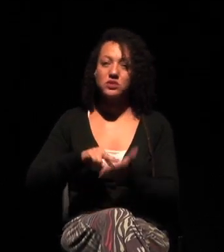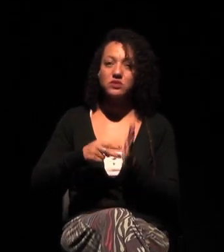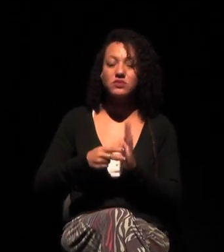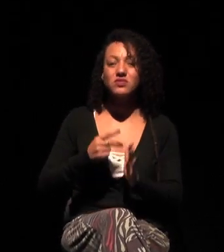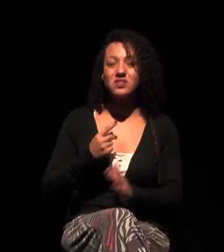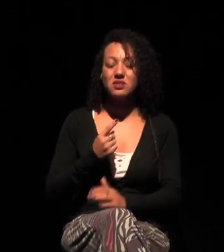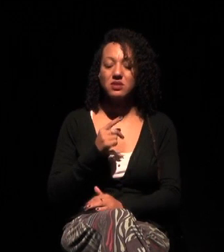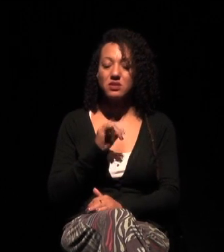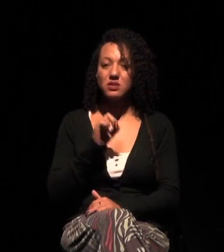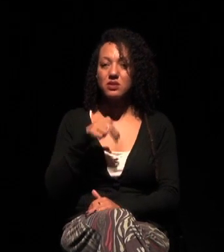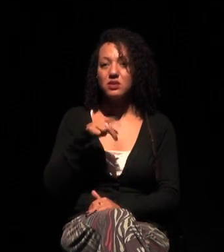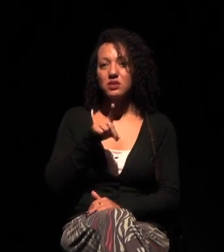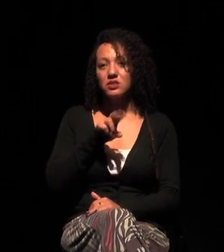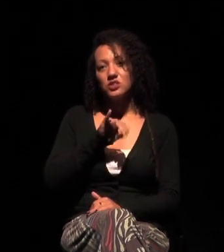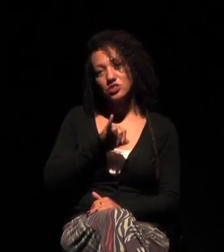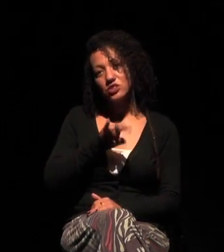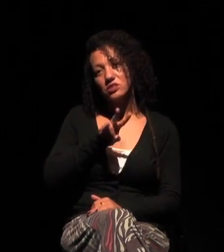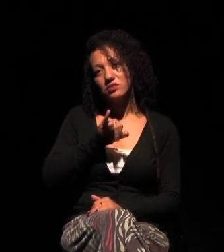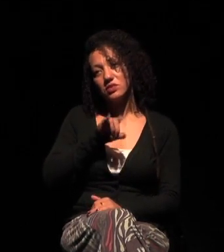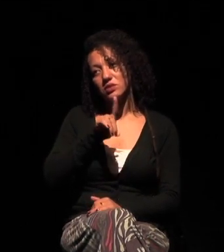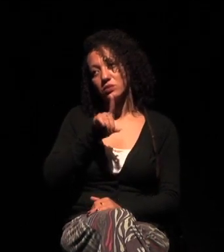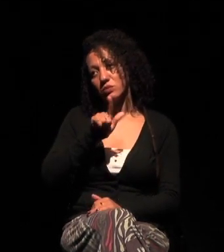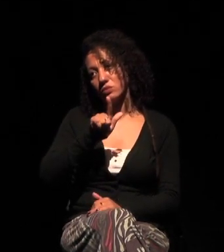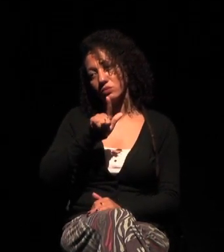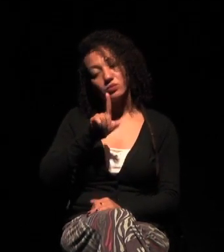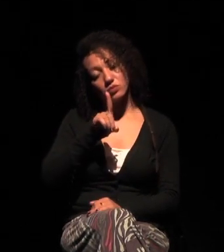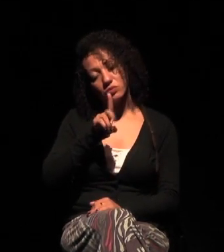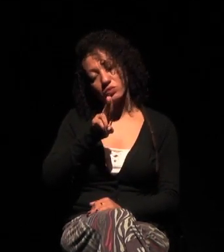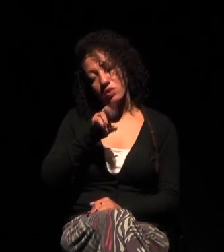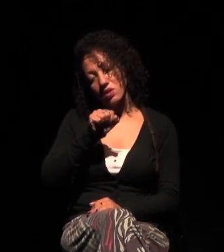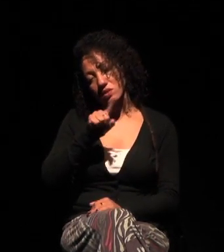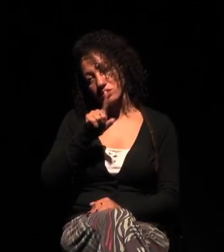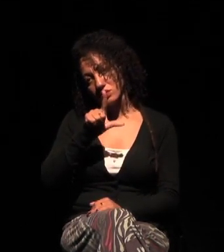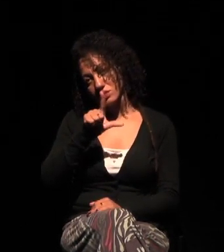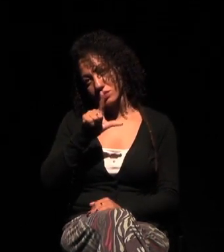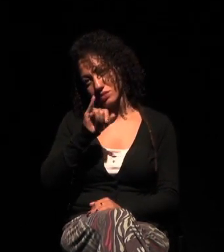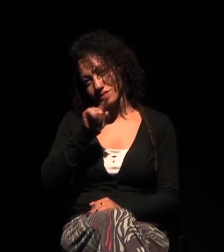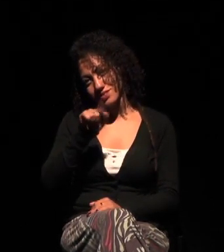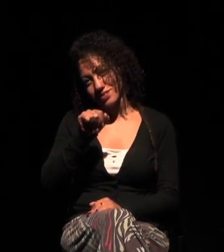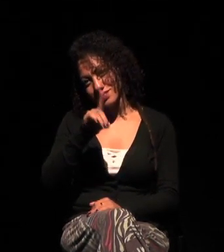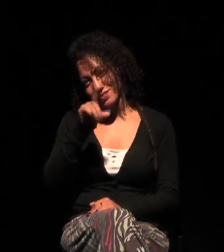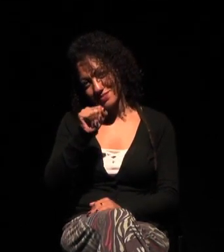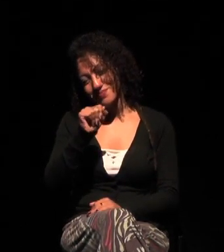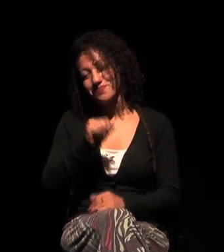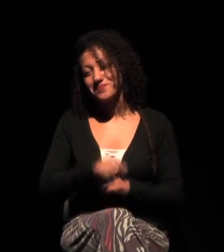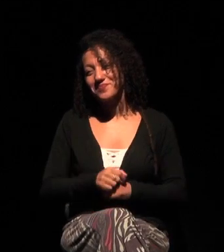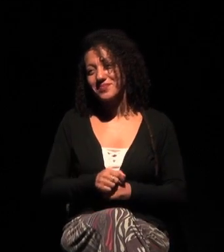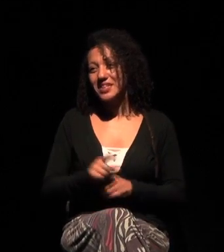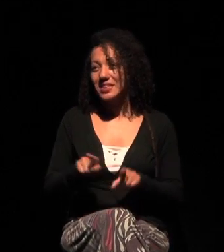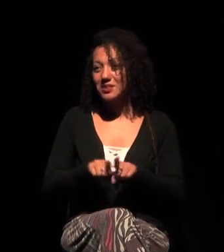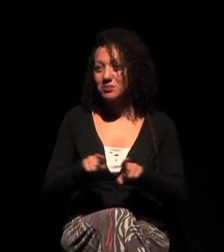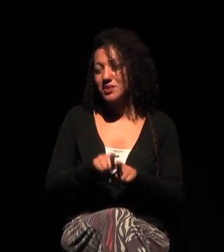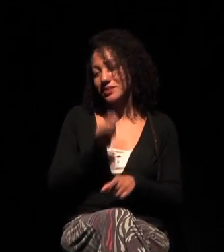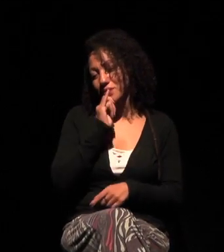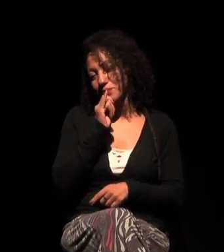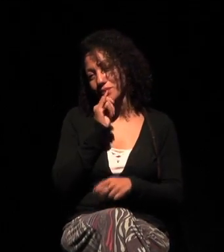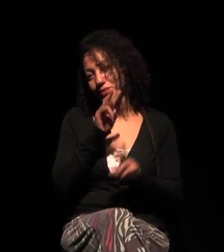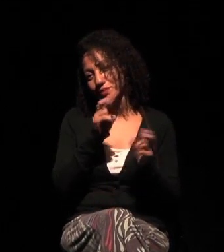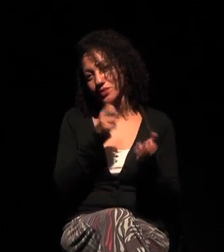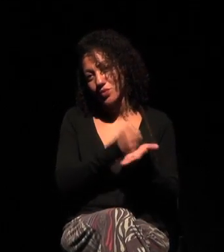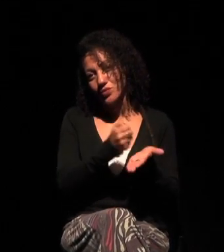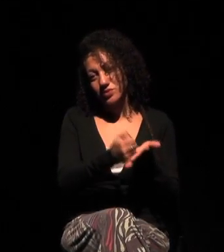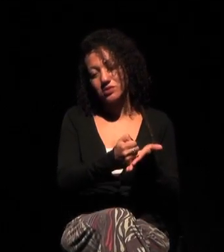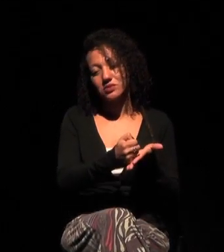entre aspas levado do todo nós negociarmos o nosso contrato trabalho é quando